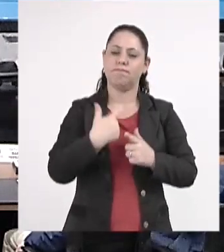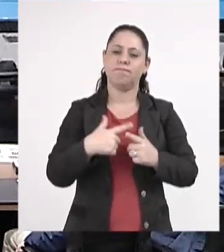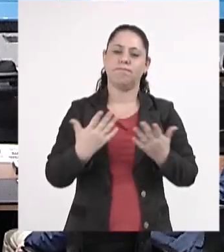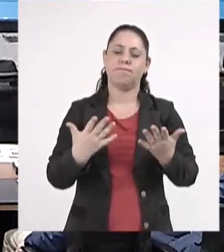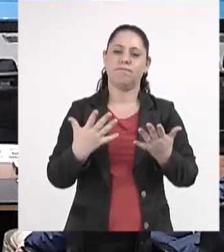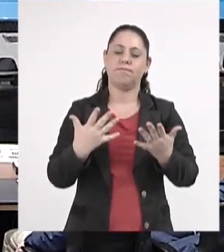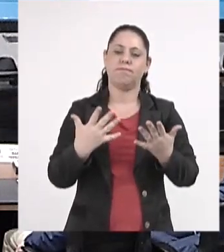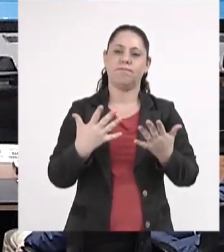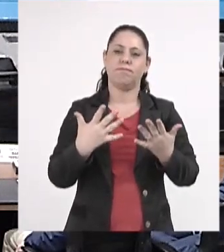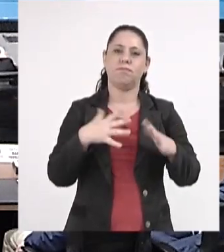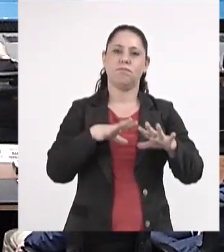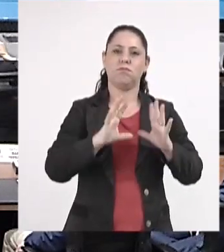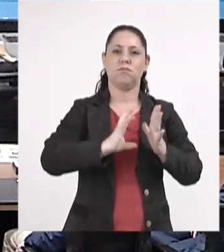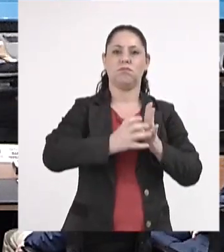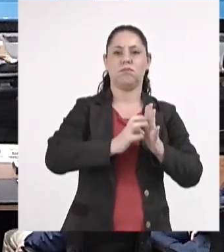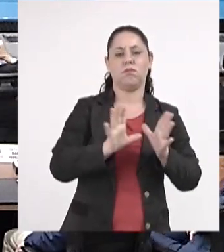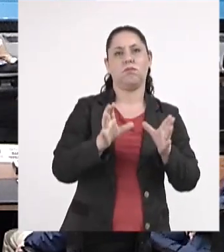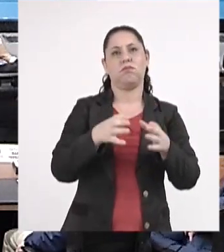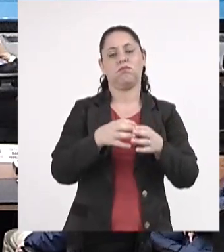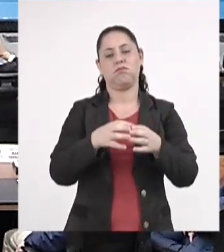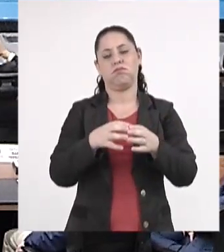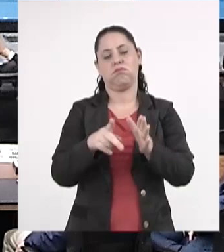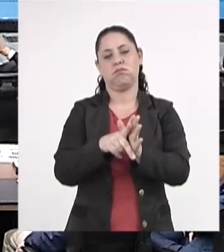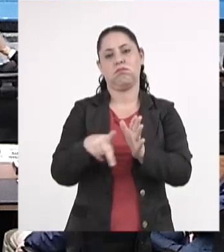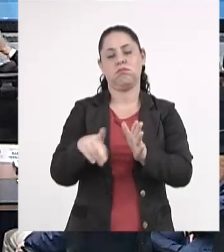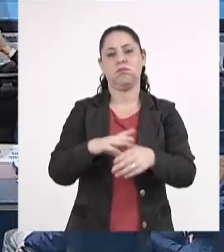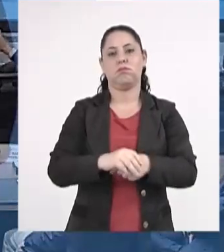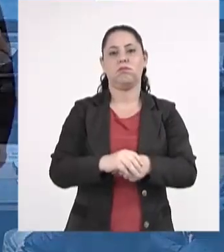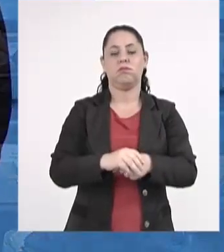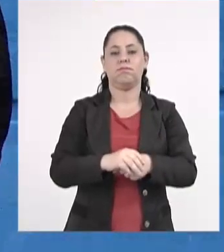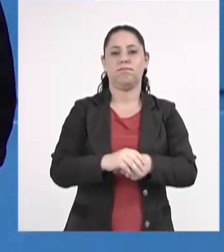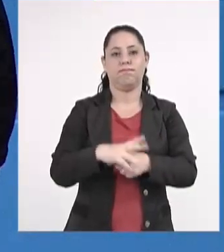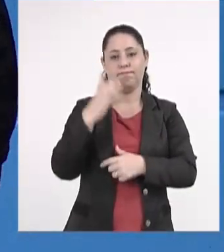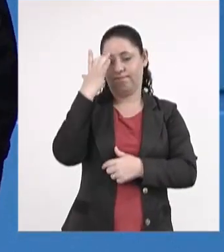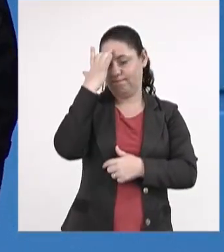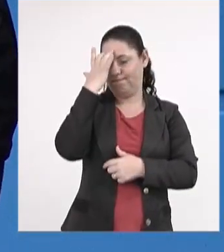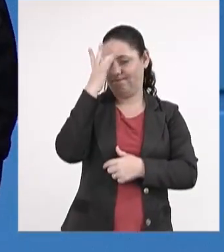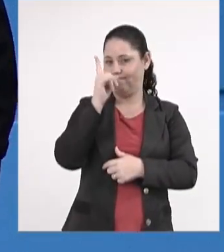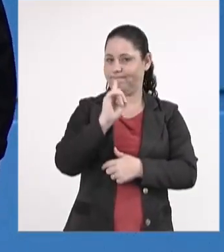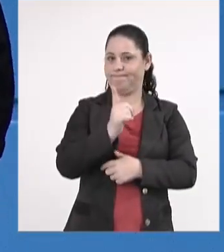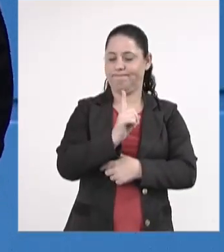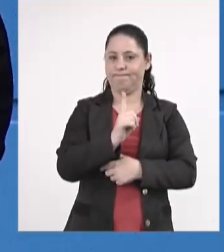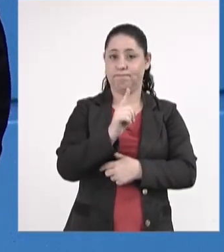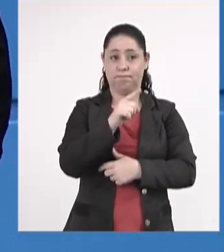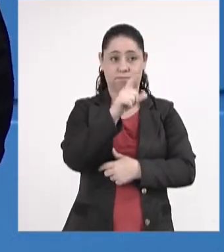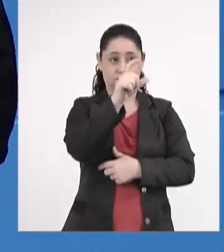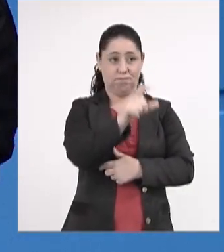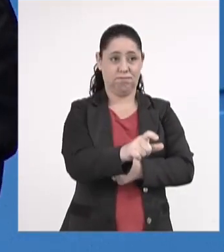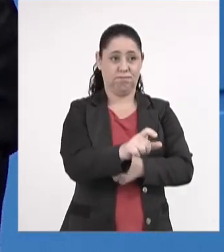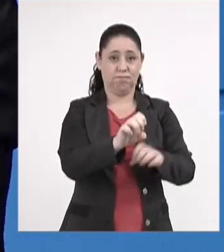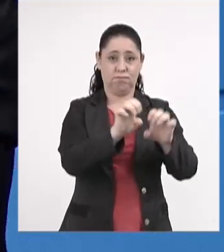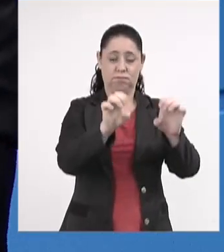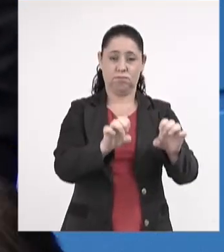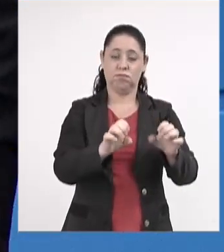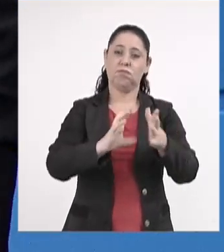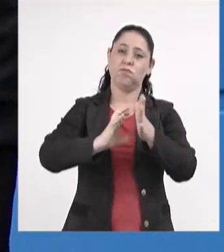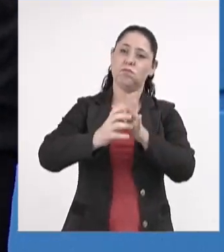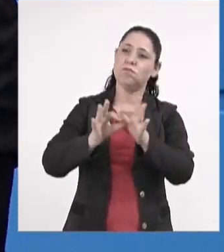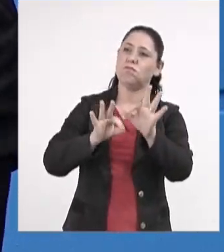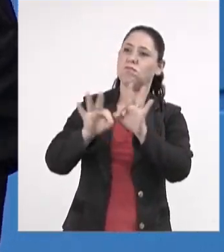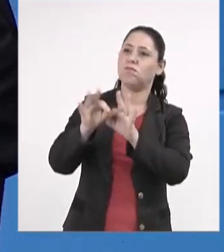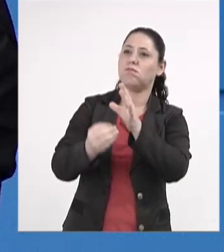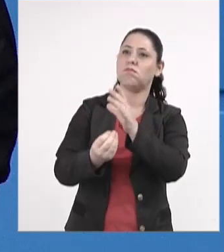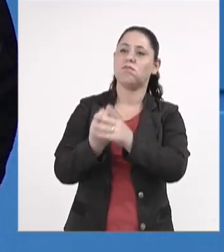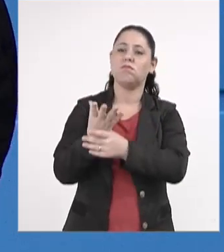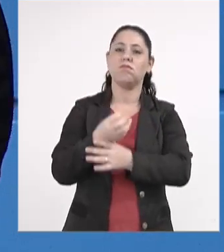mexer com agremiação política com partido político não é fácil você montar uma estrutura partidária e